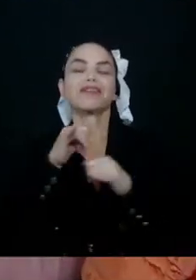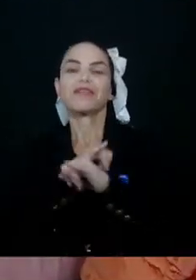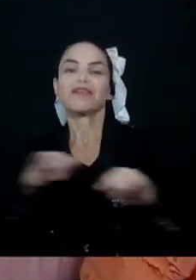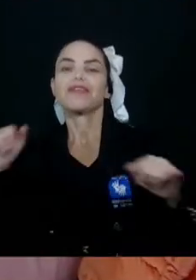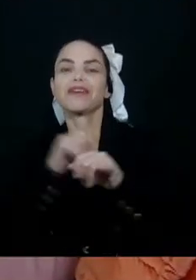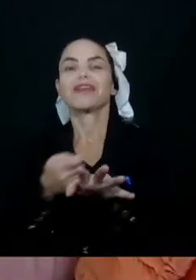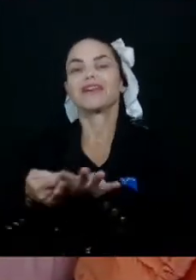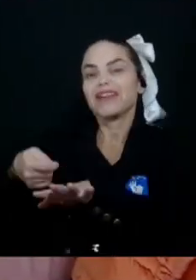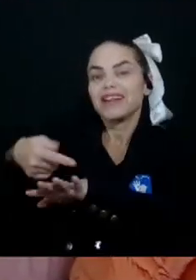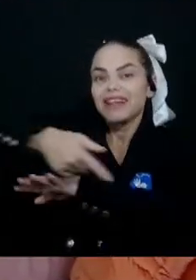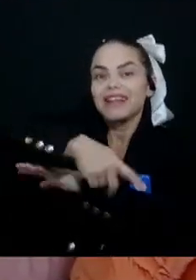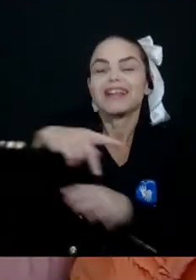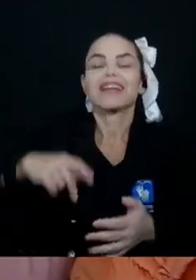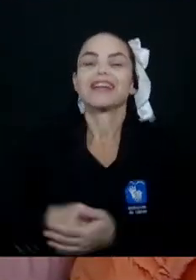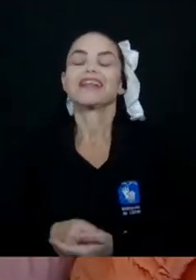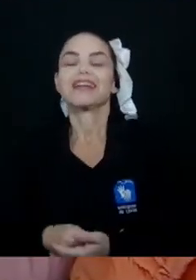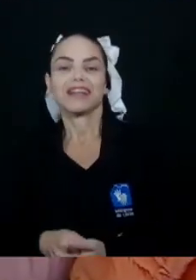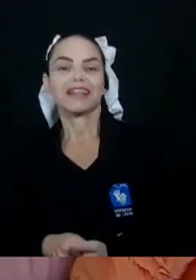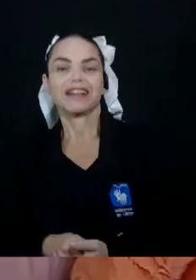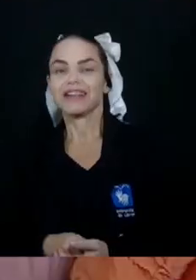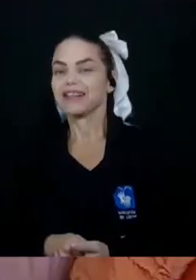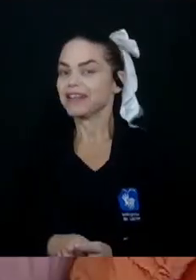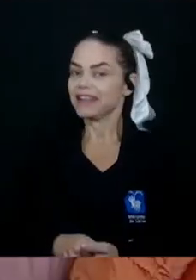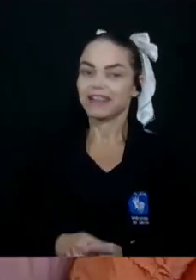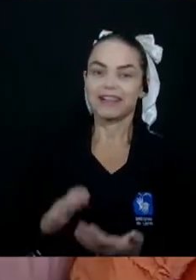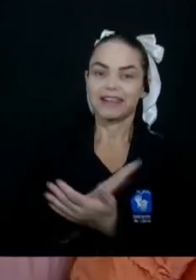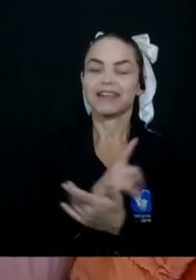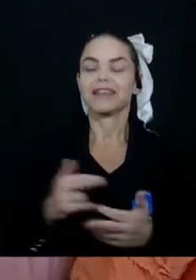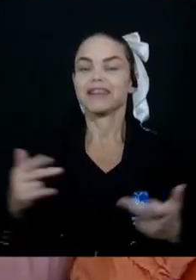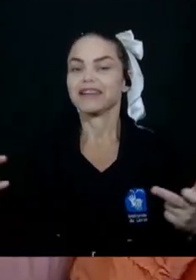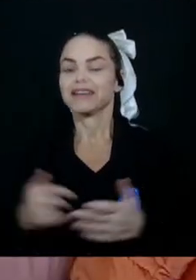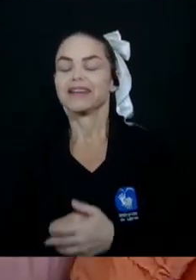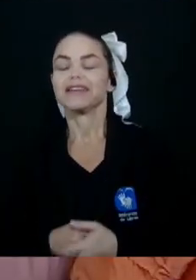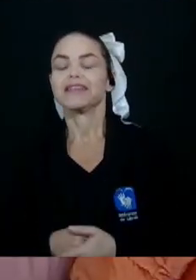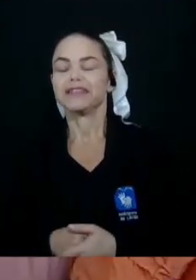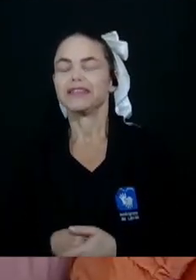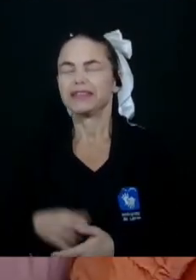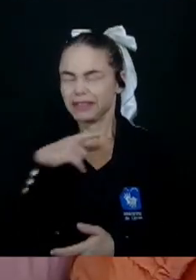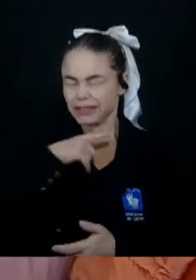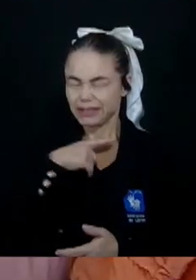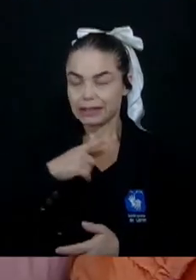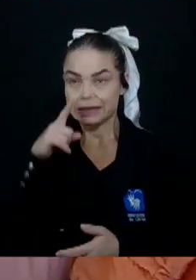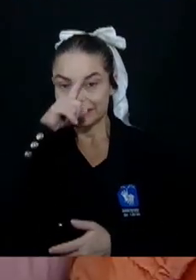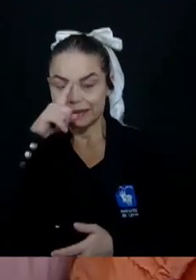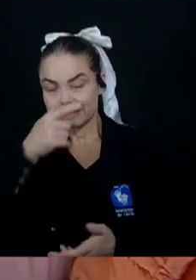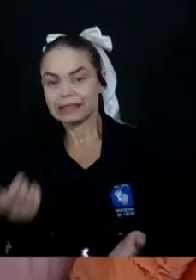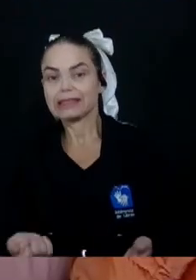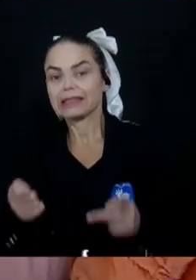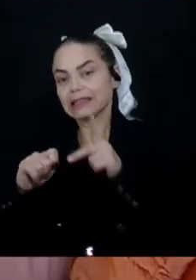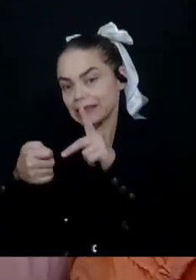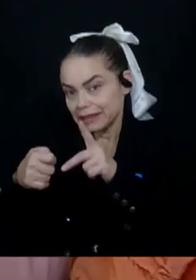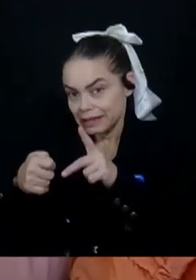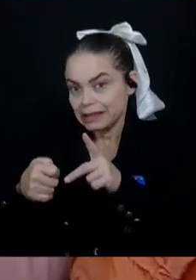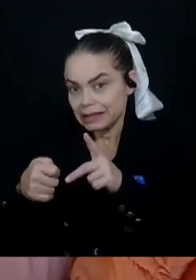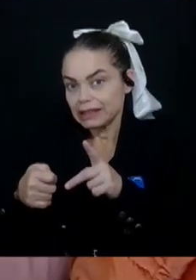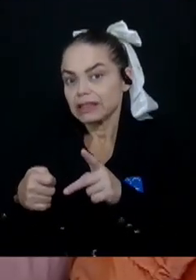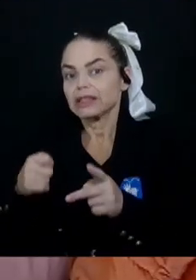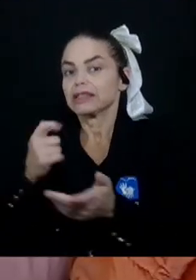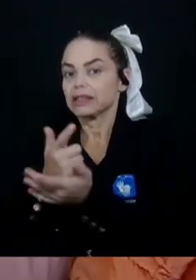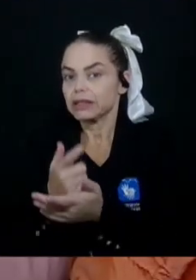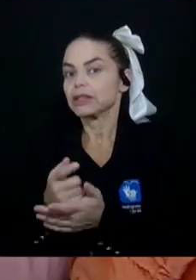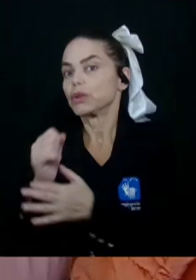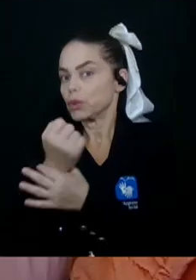inverdades sobre alguma ferramenta. Tem algum risco? O Pix continua sendo uma forma de pagamento segura? Tem